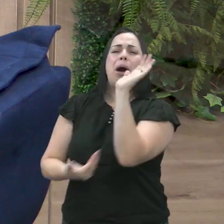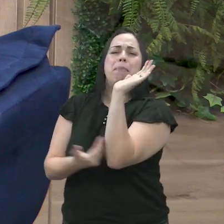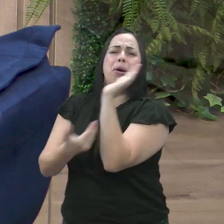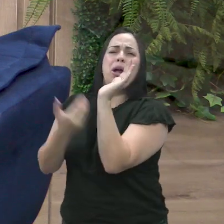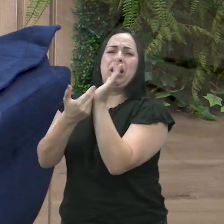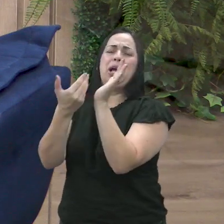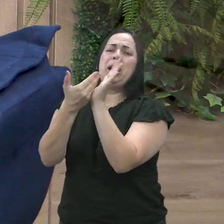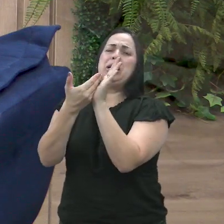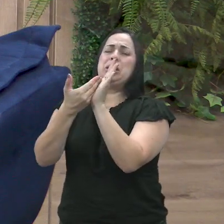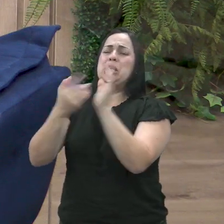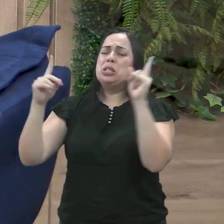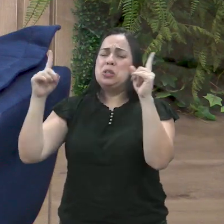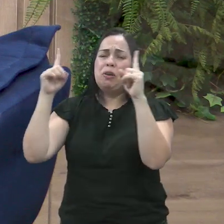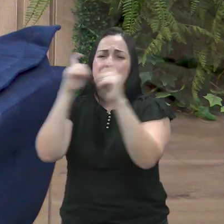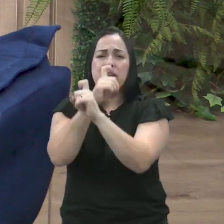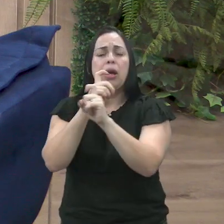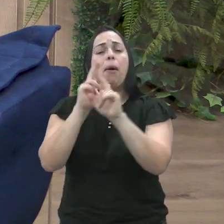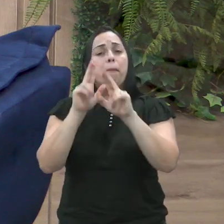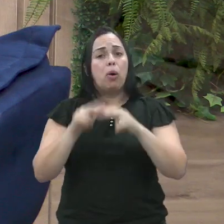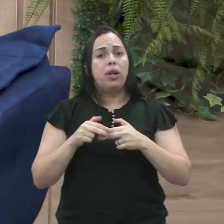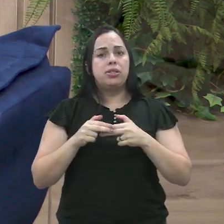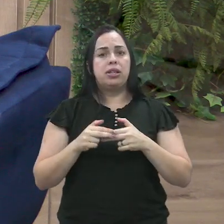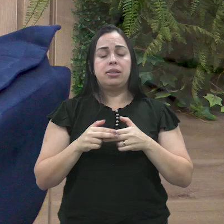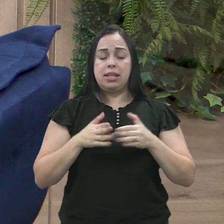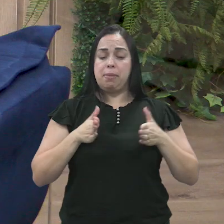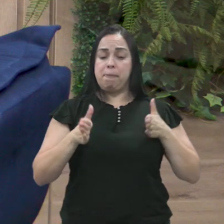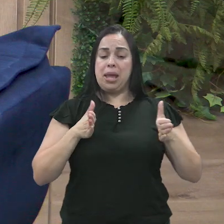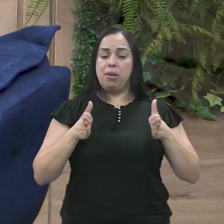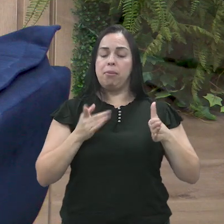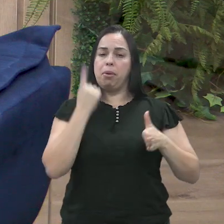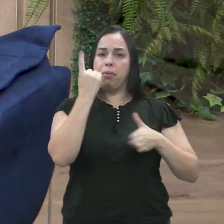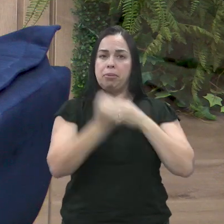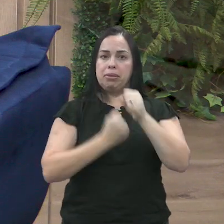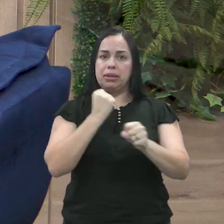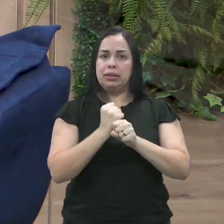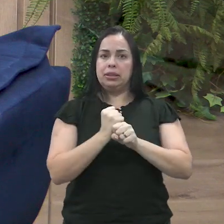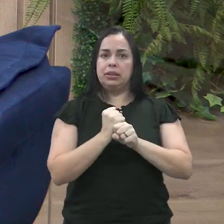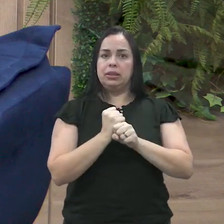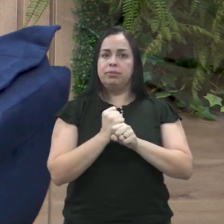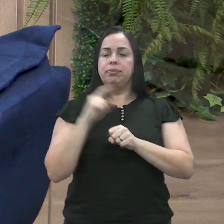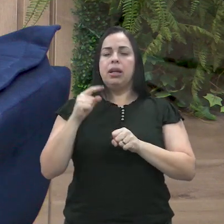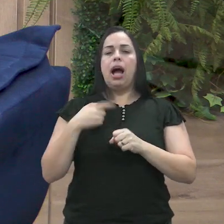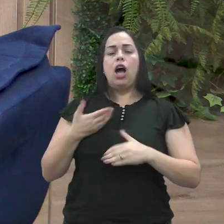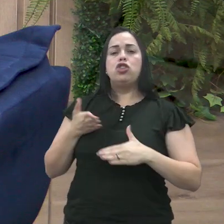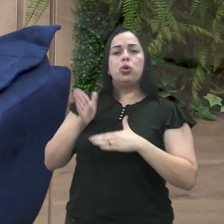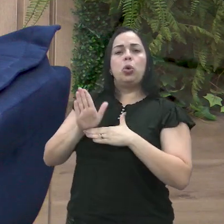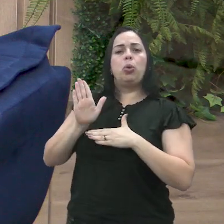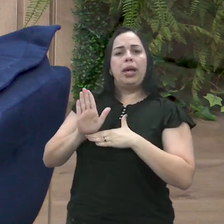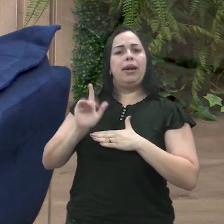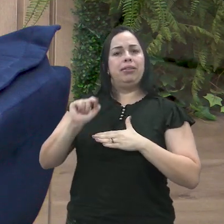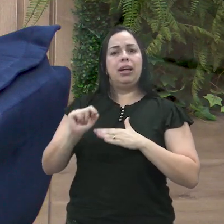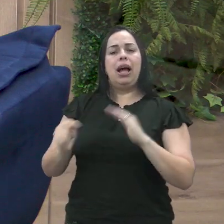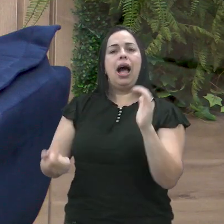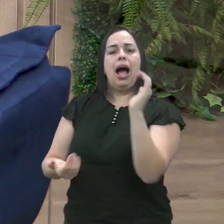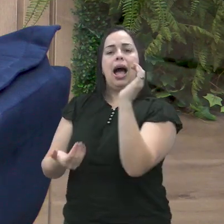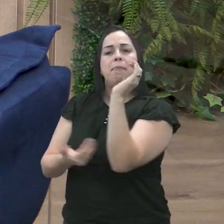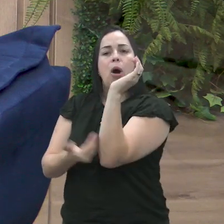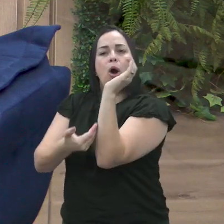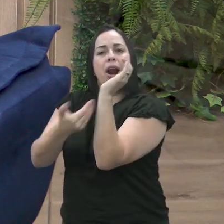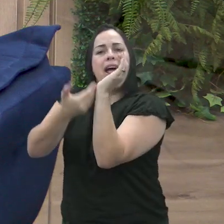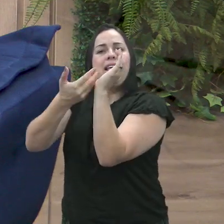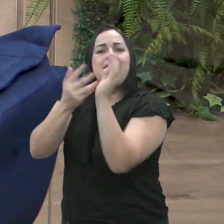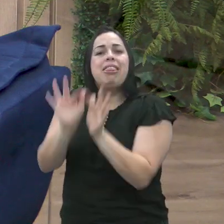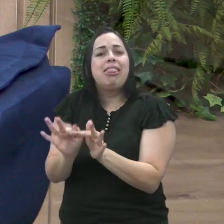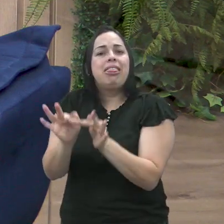burocracia desnecessária, e a gente viu a necessidade nesse primeiro mandato de auxiliar o município a desburocratizar. Então, dentre